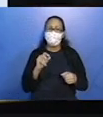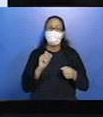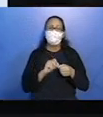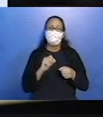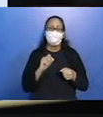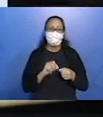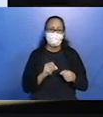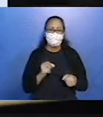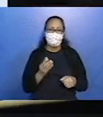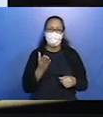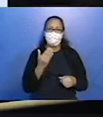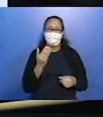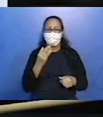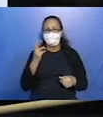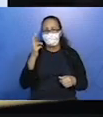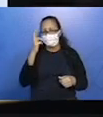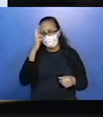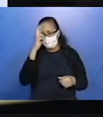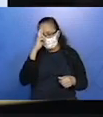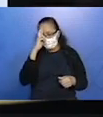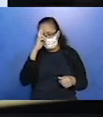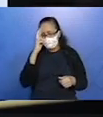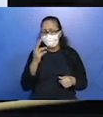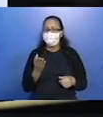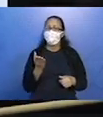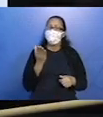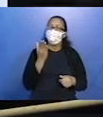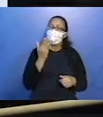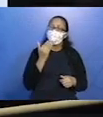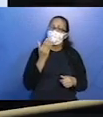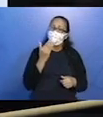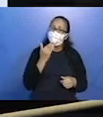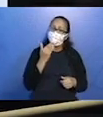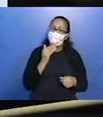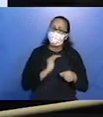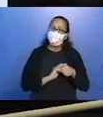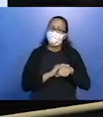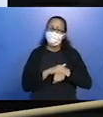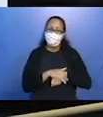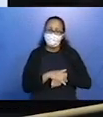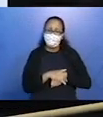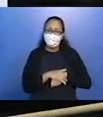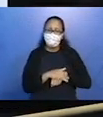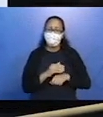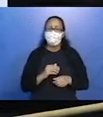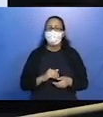você almoça, quando você janta, quando você toma um lanche, tá certo?